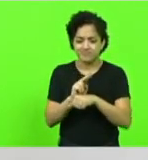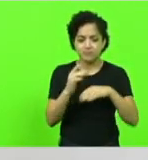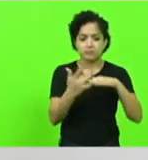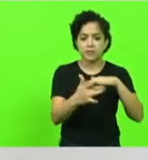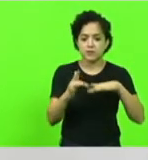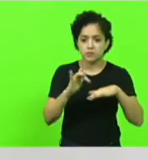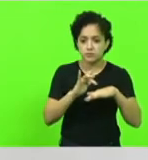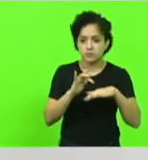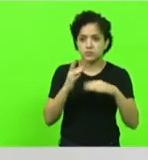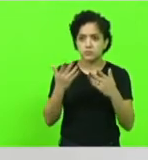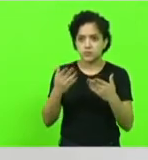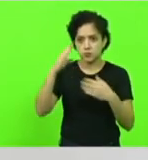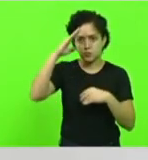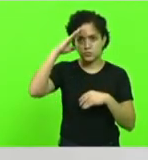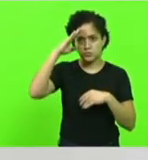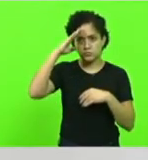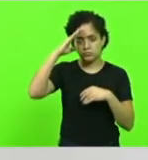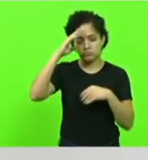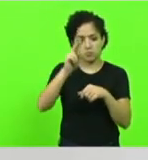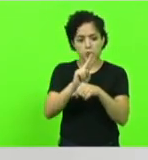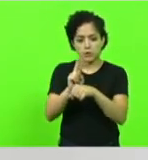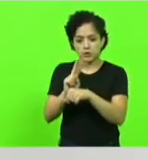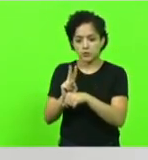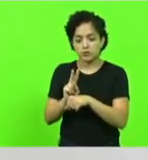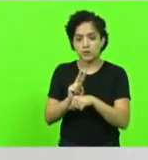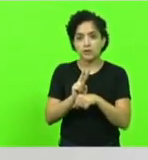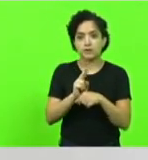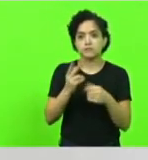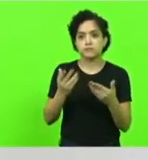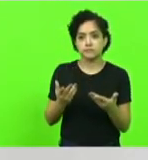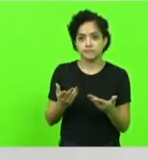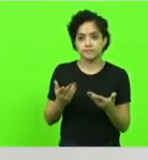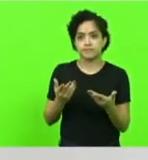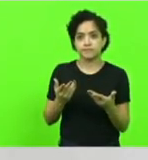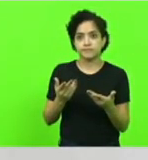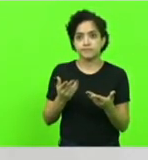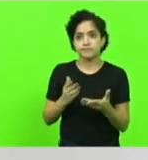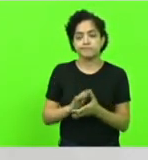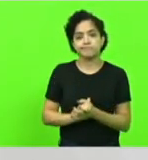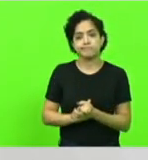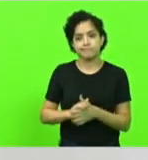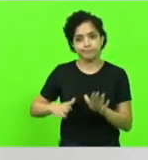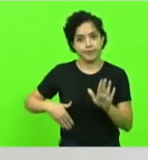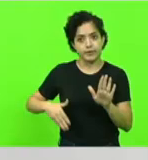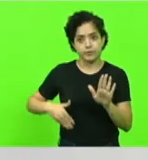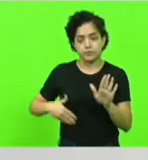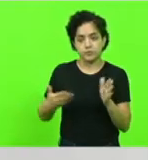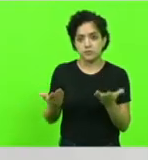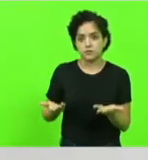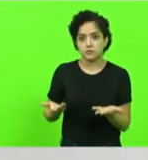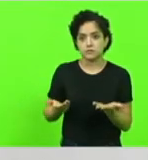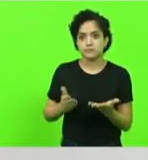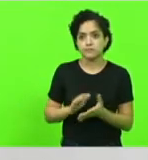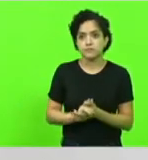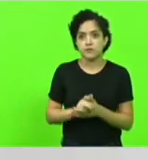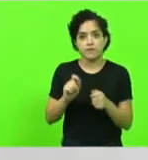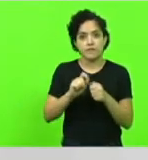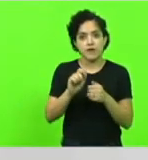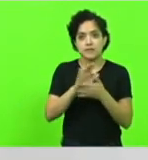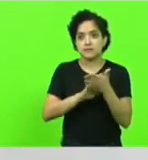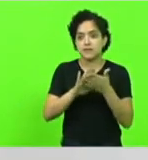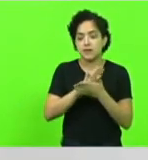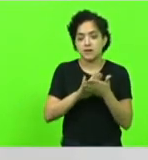dos praças é muita vagabundagem. É